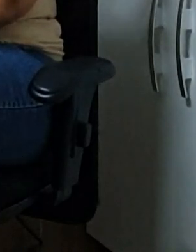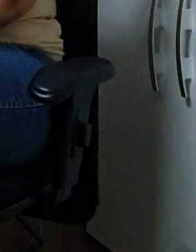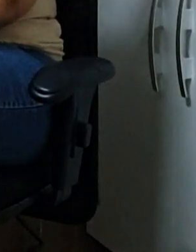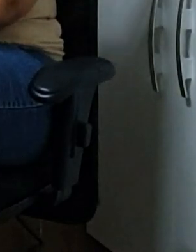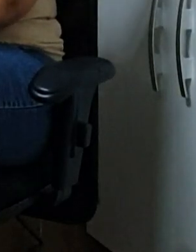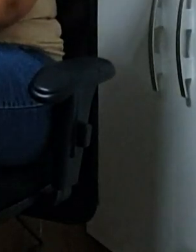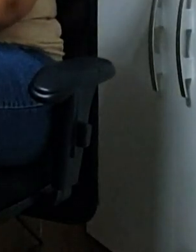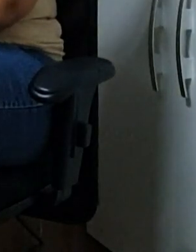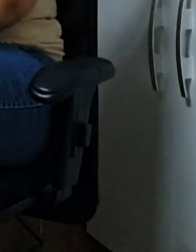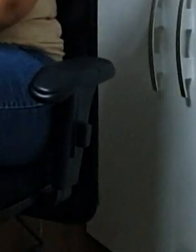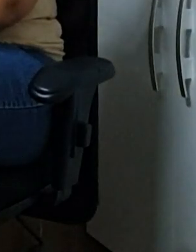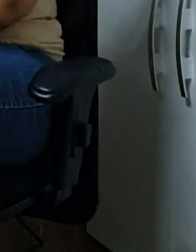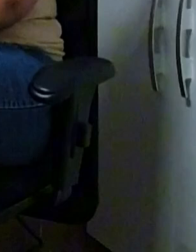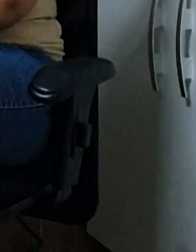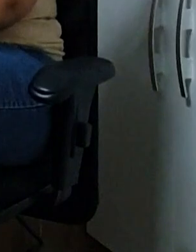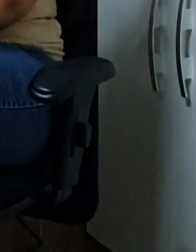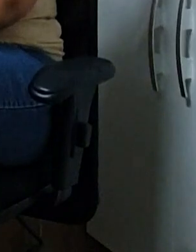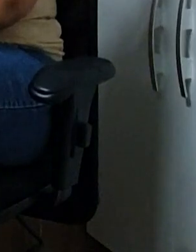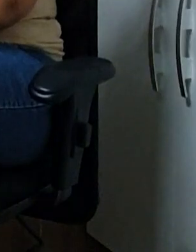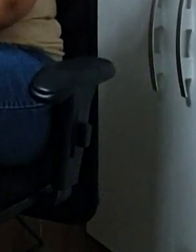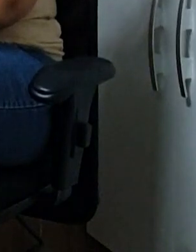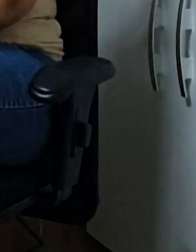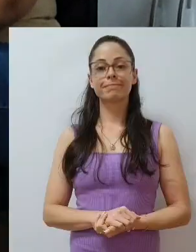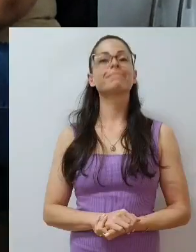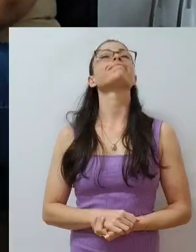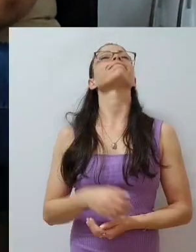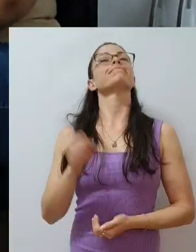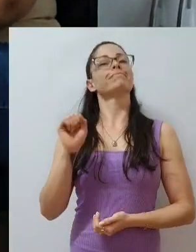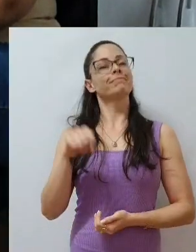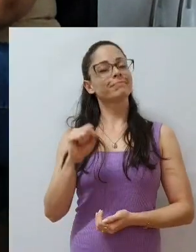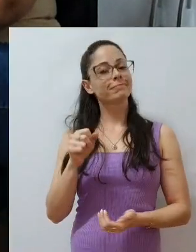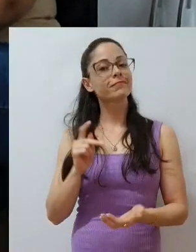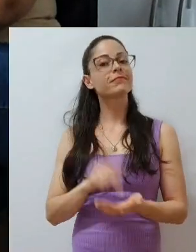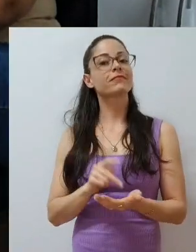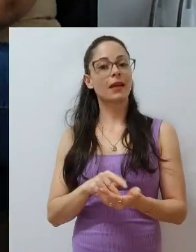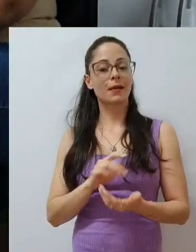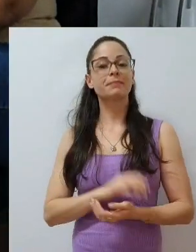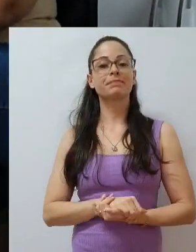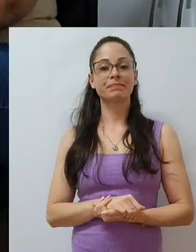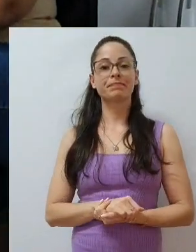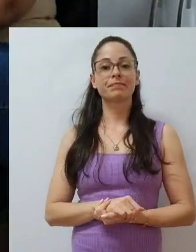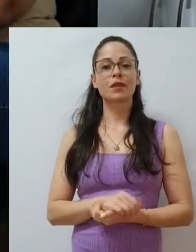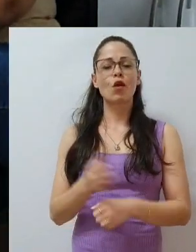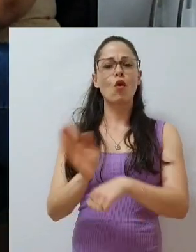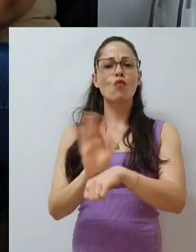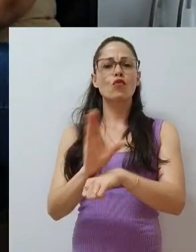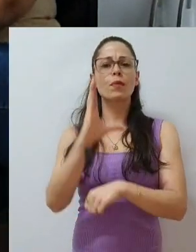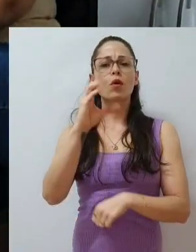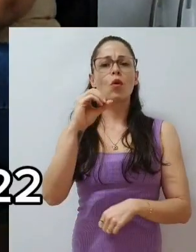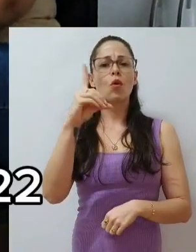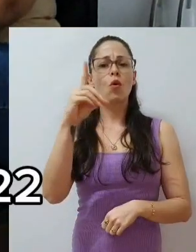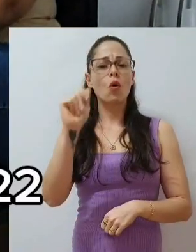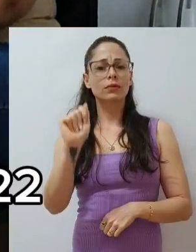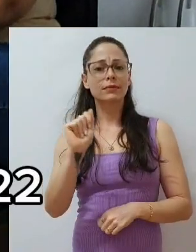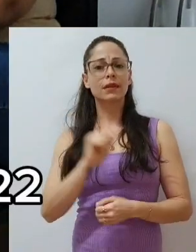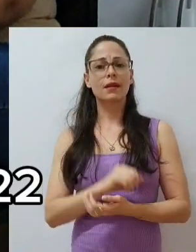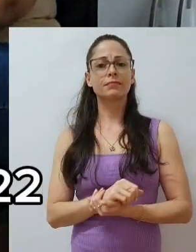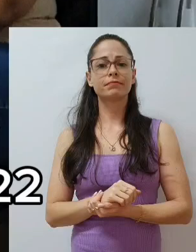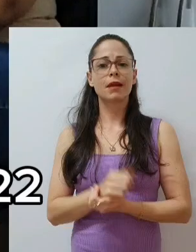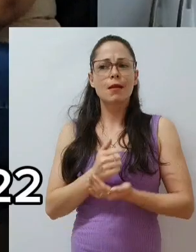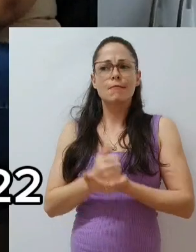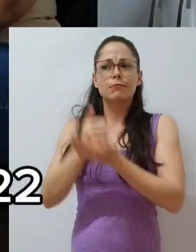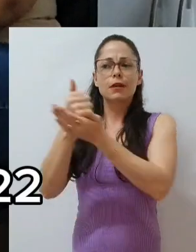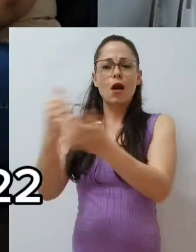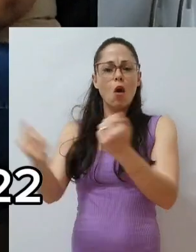para personagens surdos, né, gente? Exatamente, ó, o filme Coda foi pro Oscar de